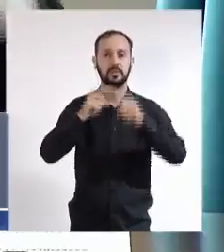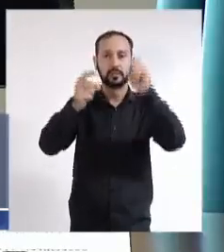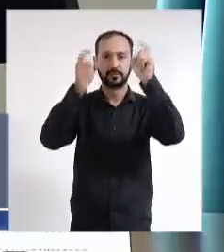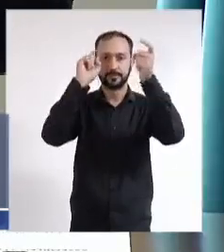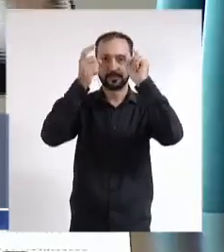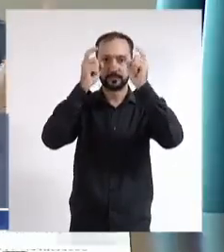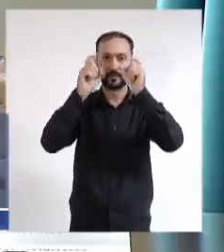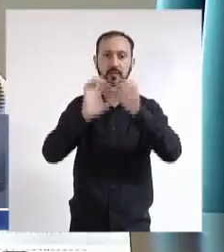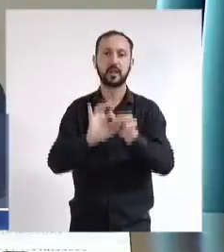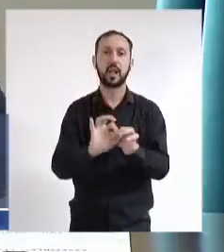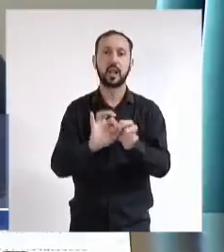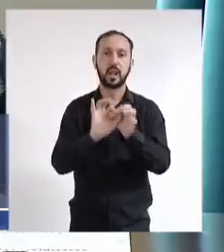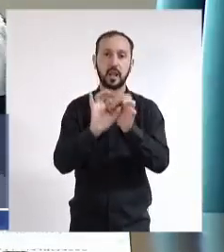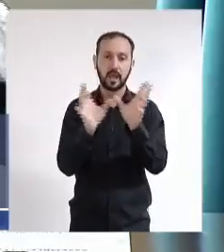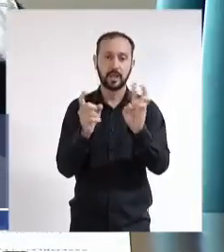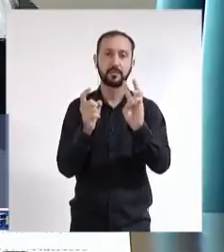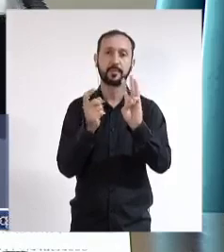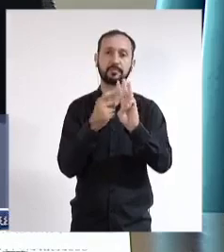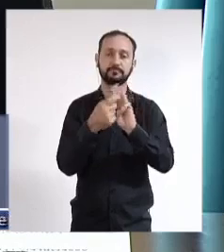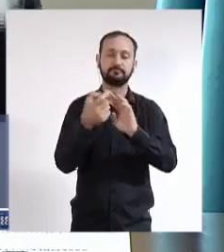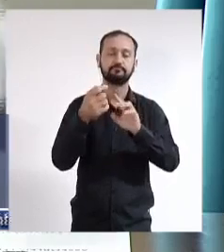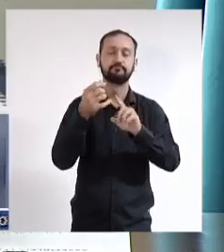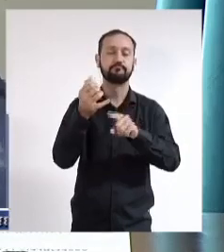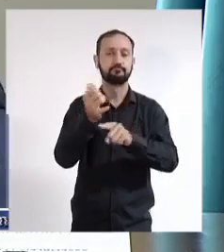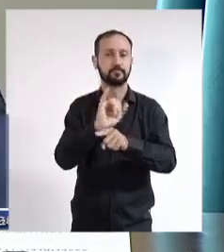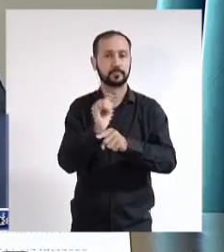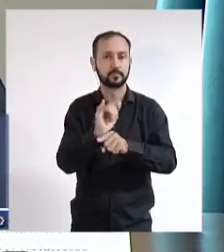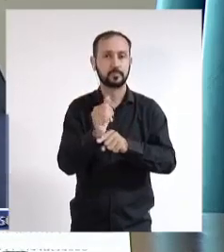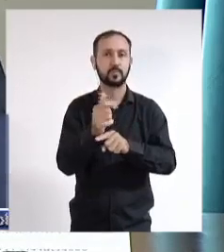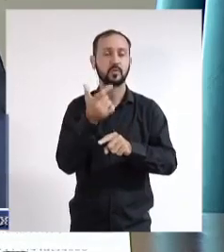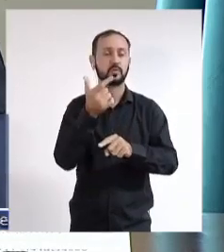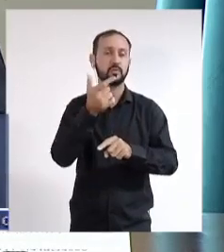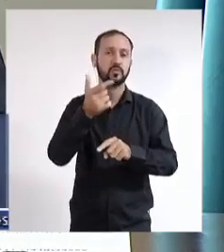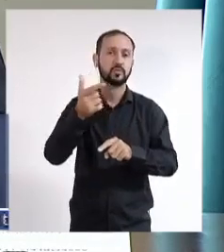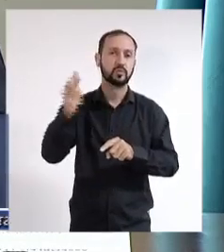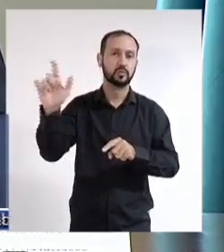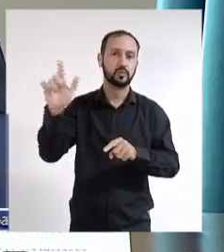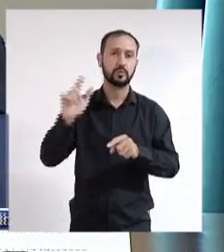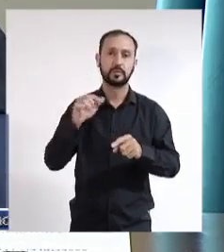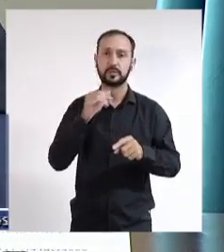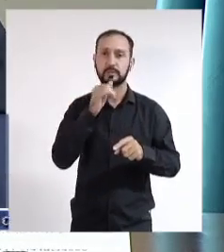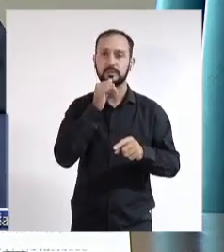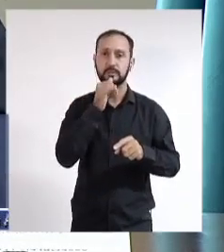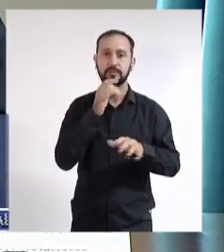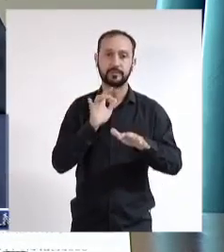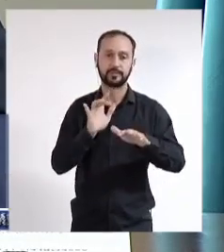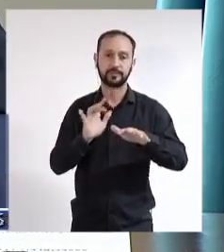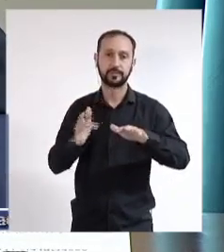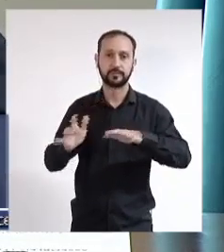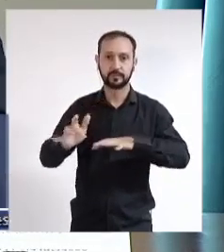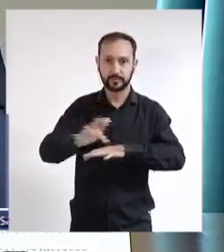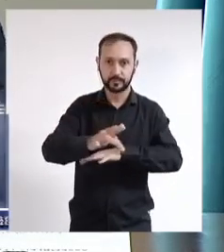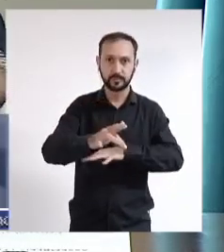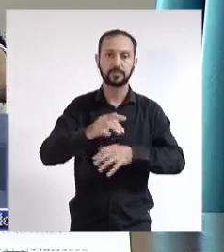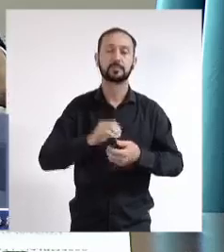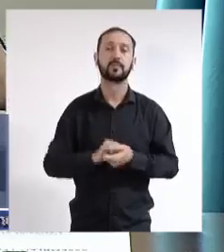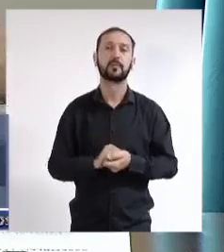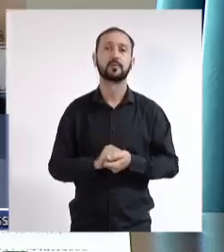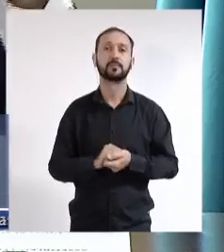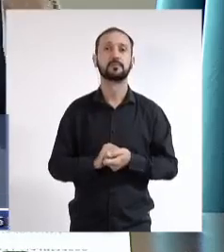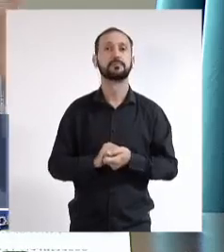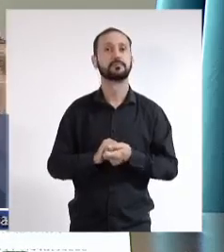estará disponível no youtube nas outras - outros meios de divulgação social